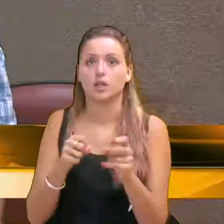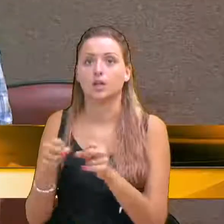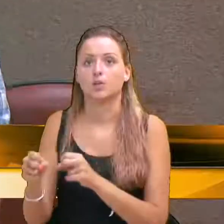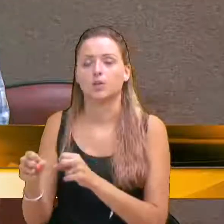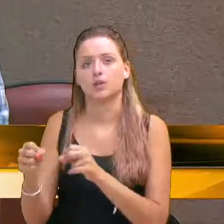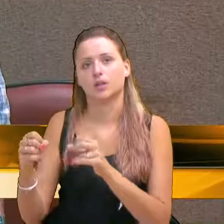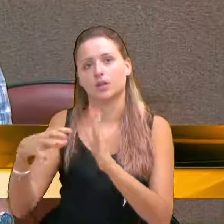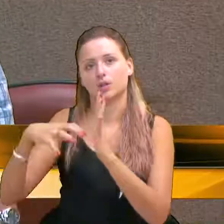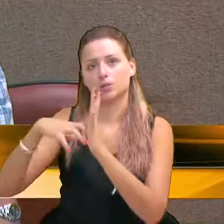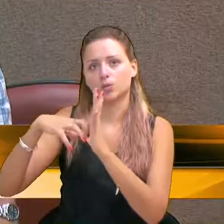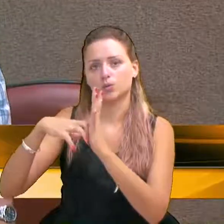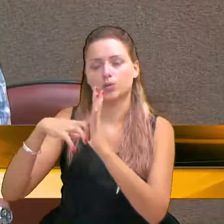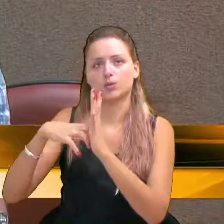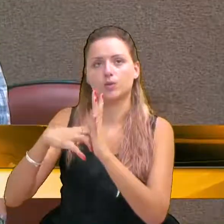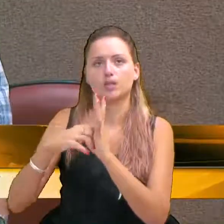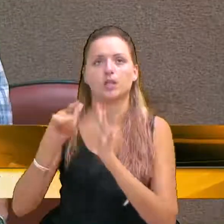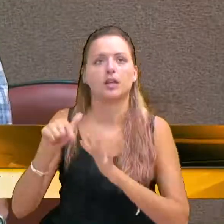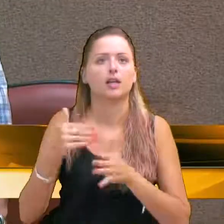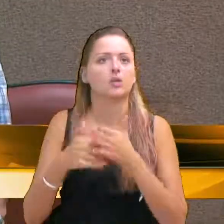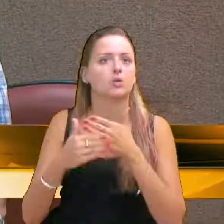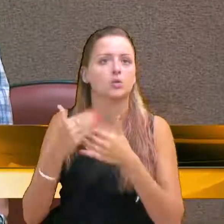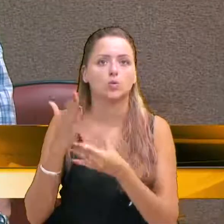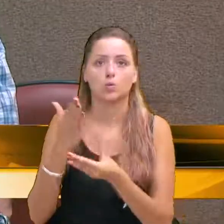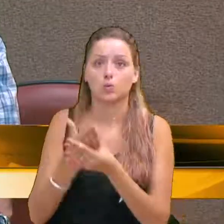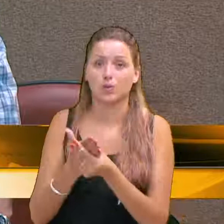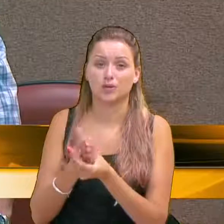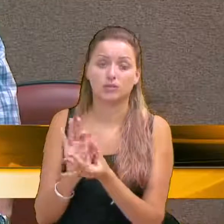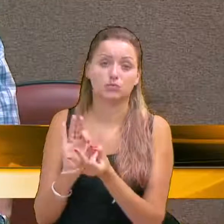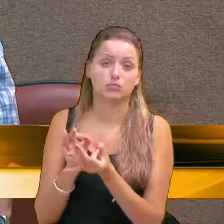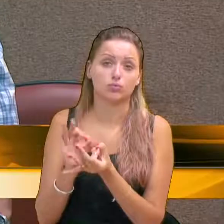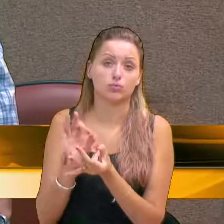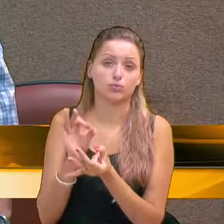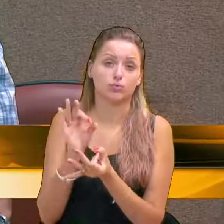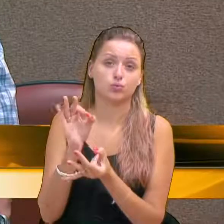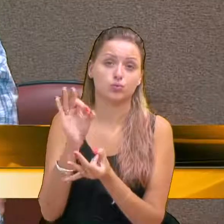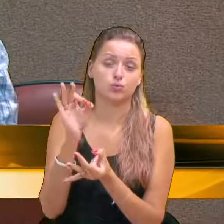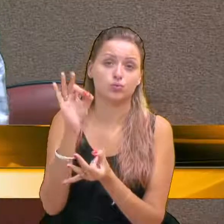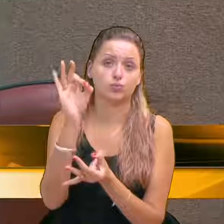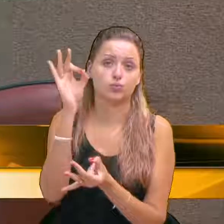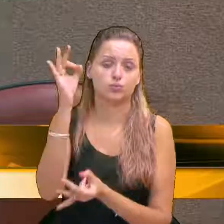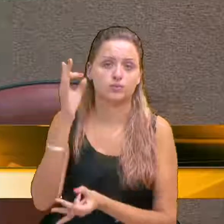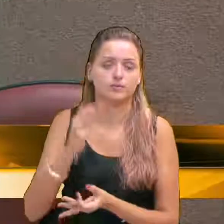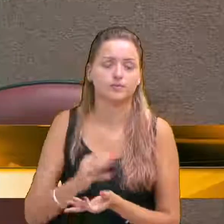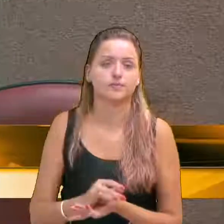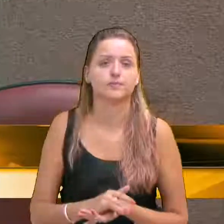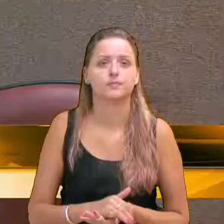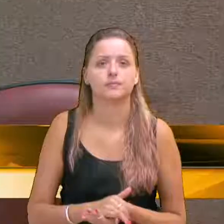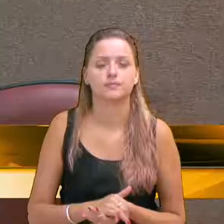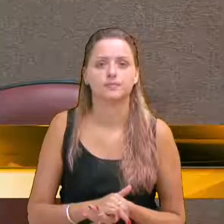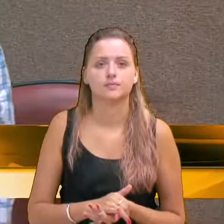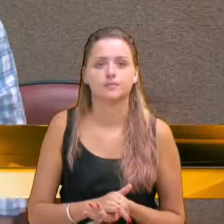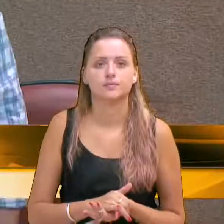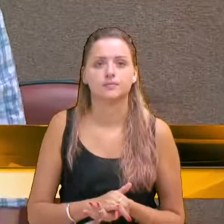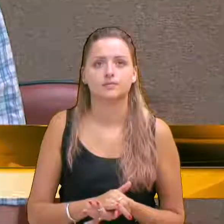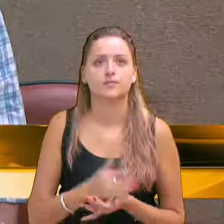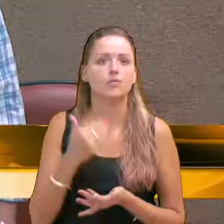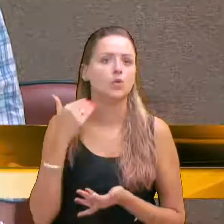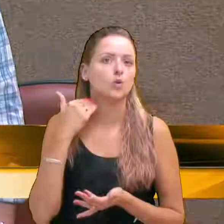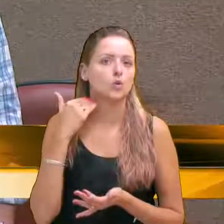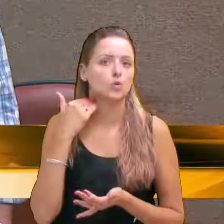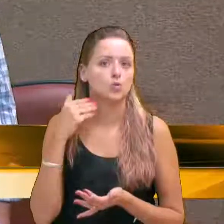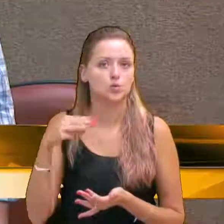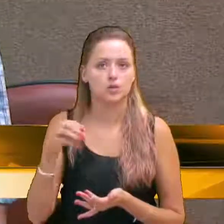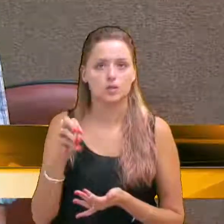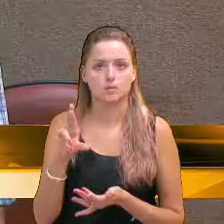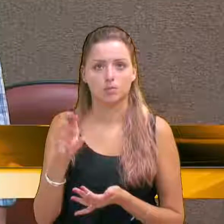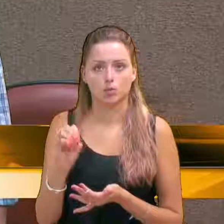Parlamento. E isso tudo foi um processo muito longo, levado a cabo pelo juiz Sérgio Moro, que